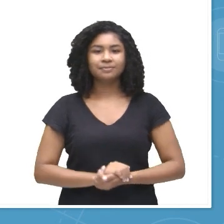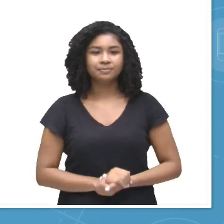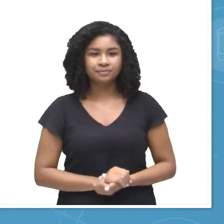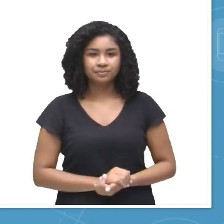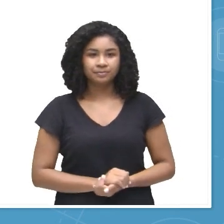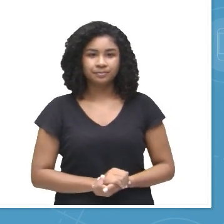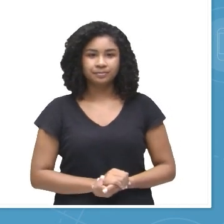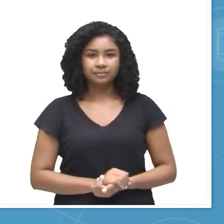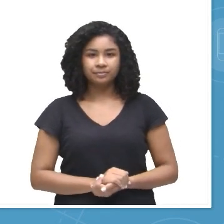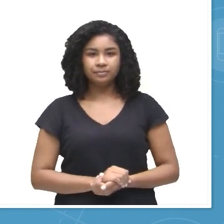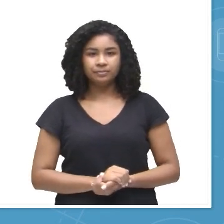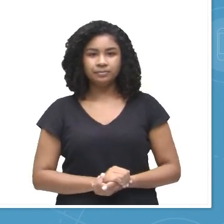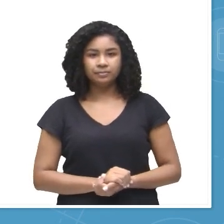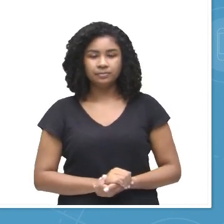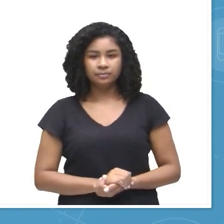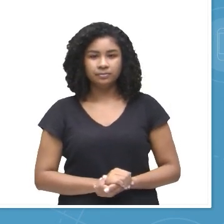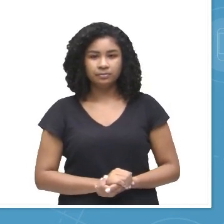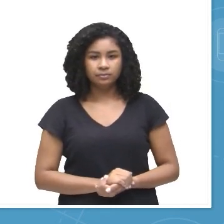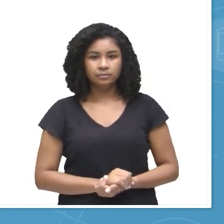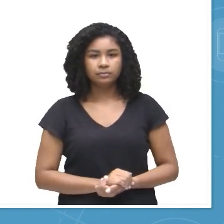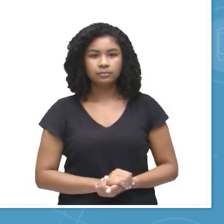Na segunda questão,